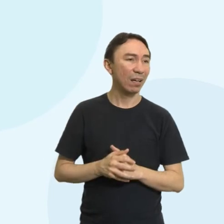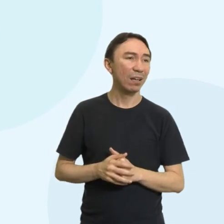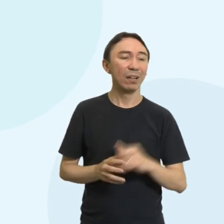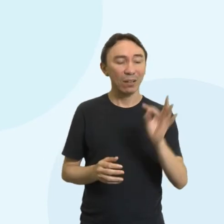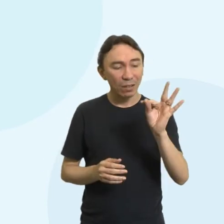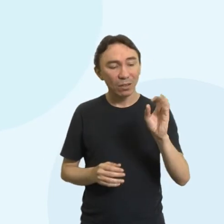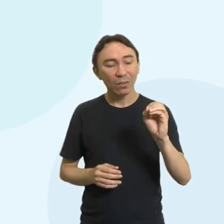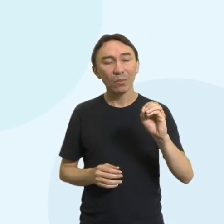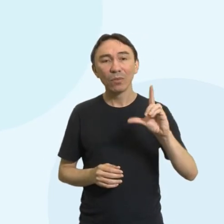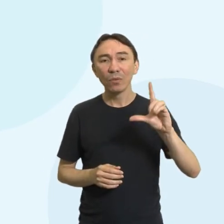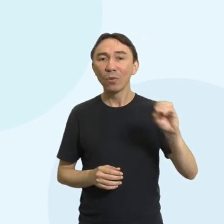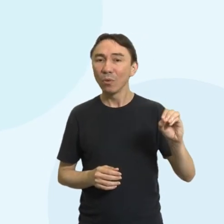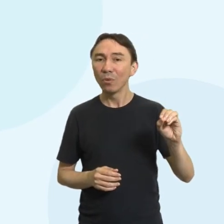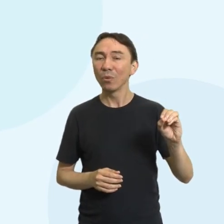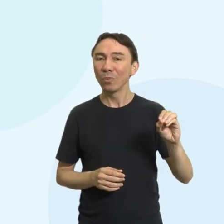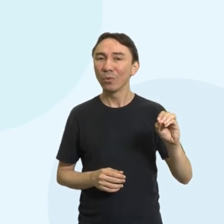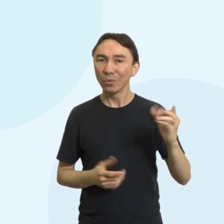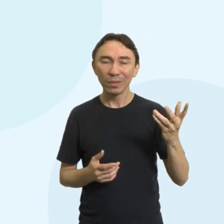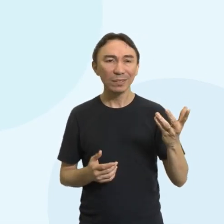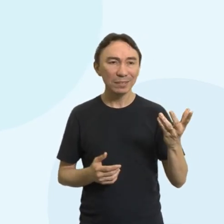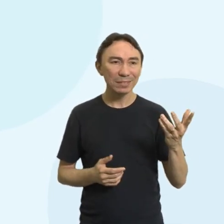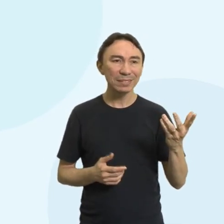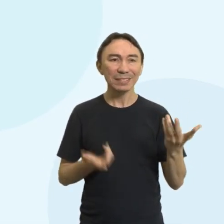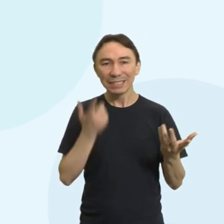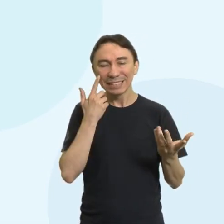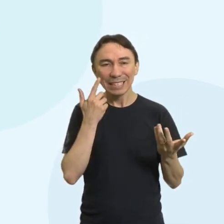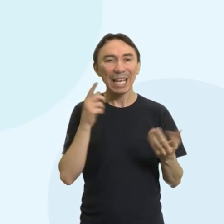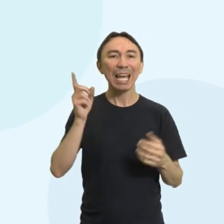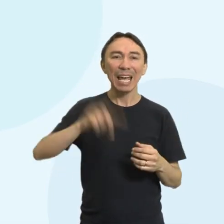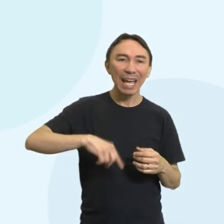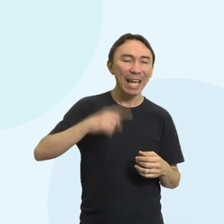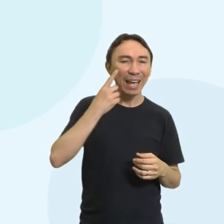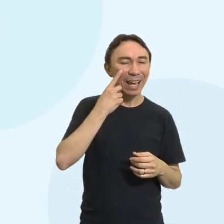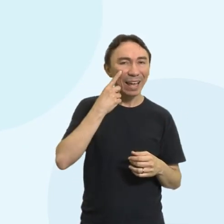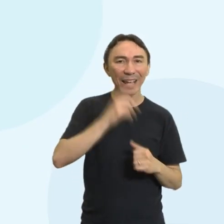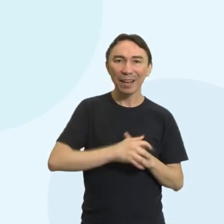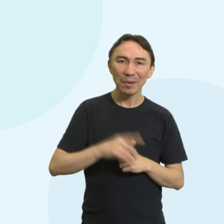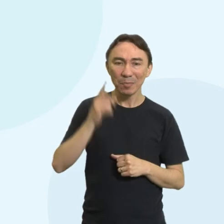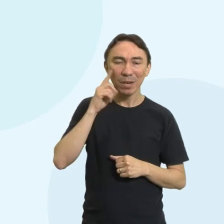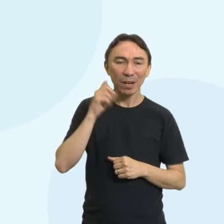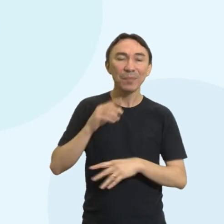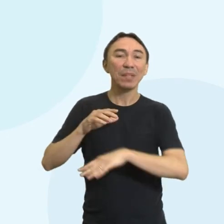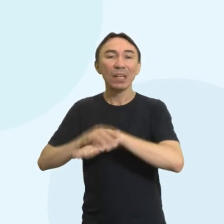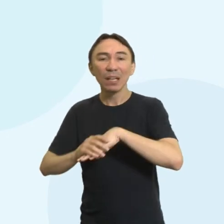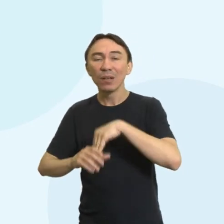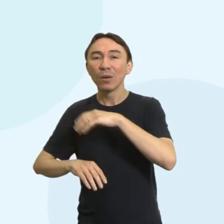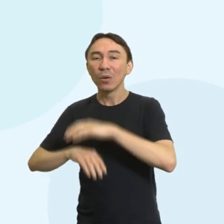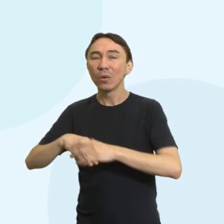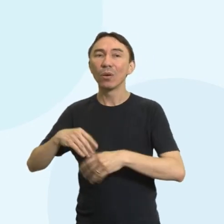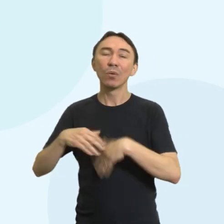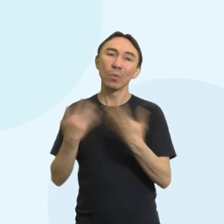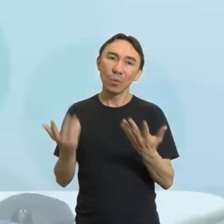delas representa uma ação e qual representa uma característica de